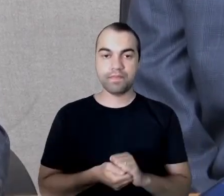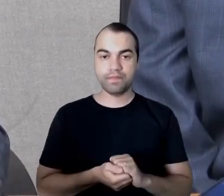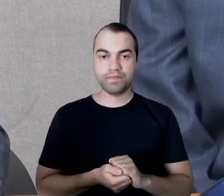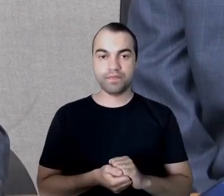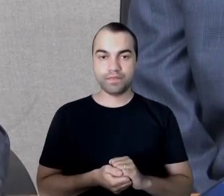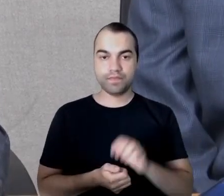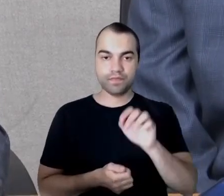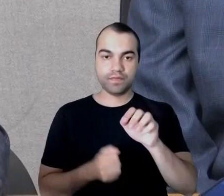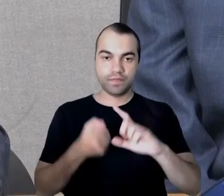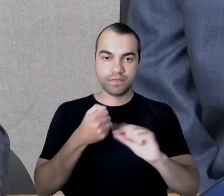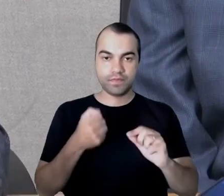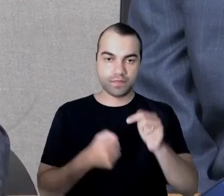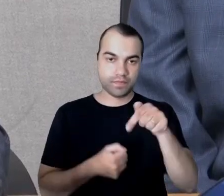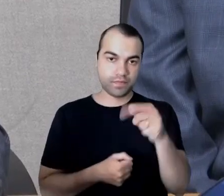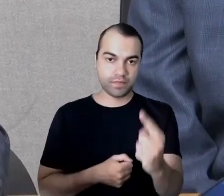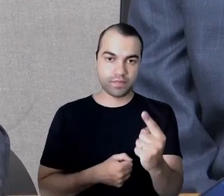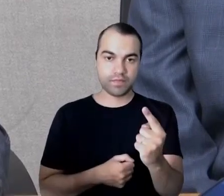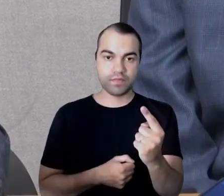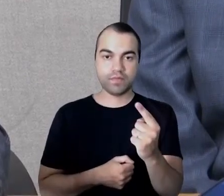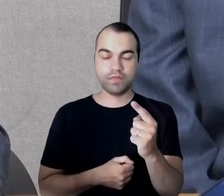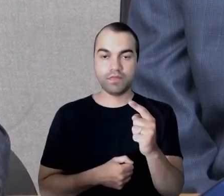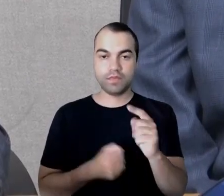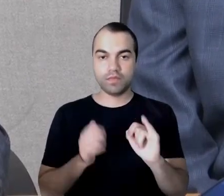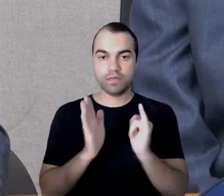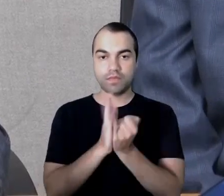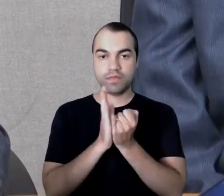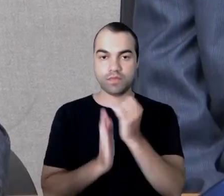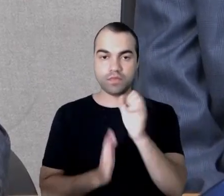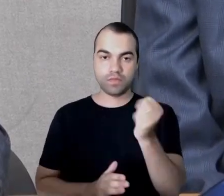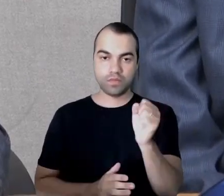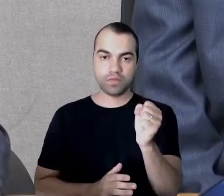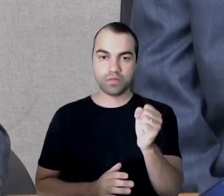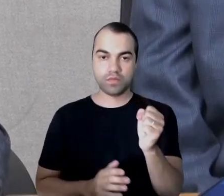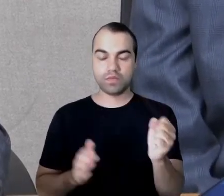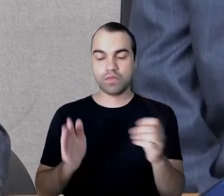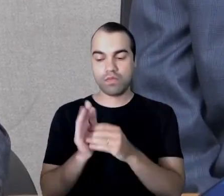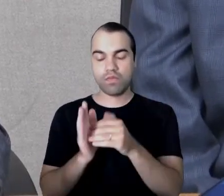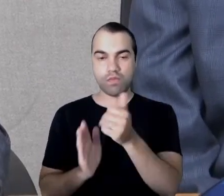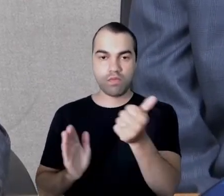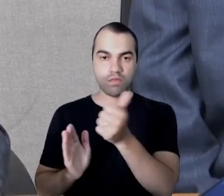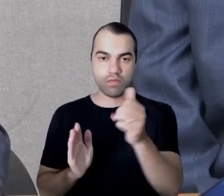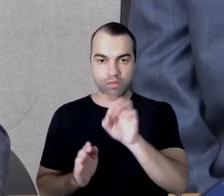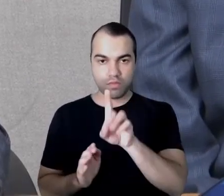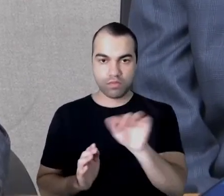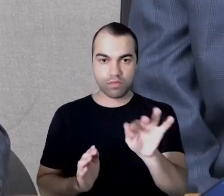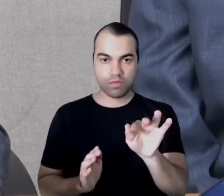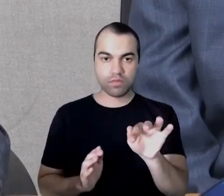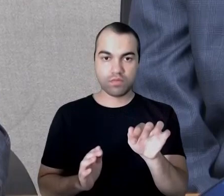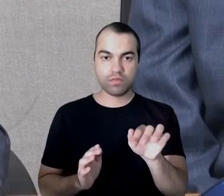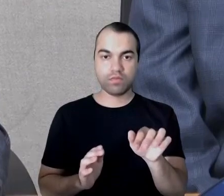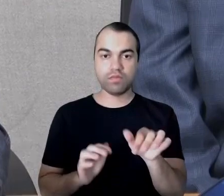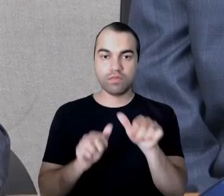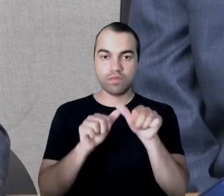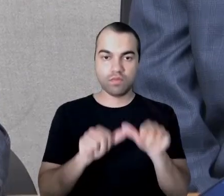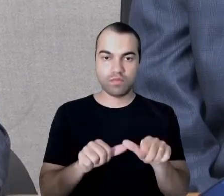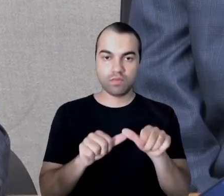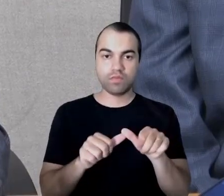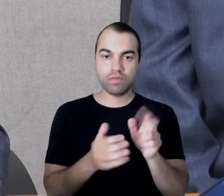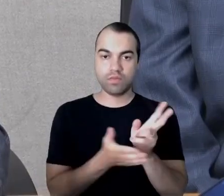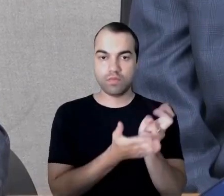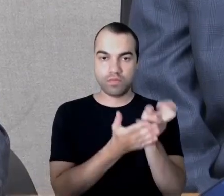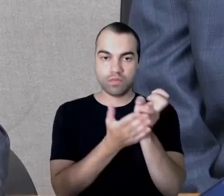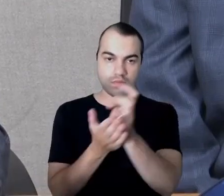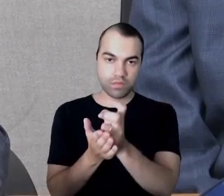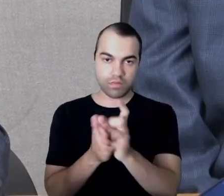71 nos incisos 8 a 11 da do Distrito Federal assenta taxa ativamente a necessidade de